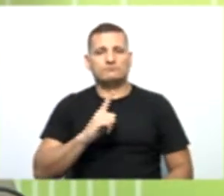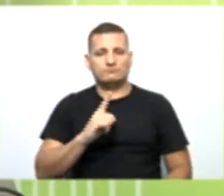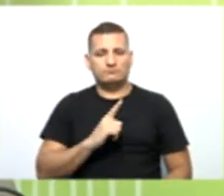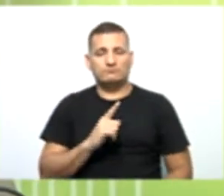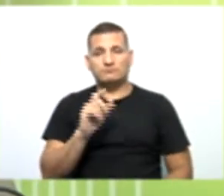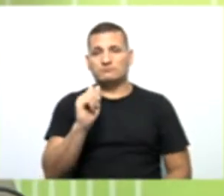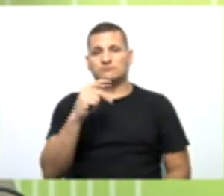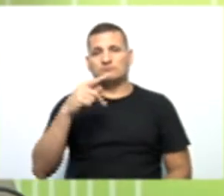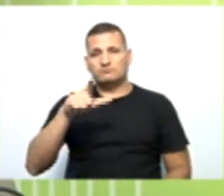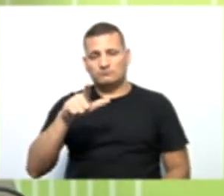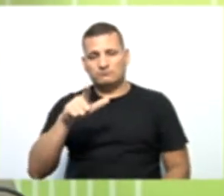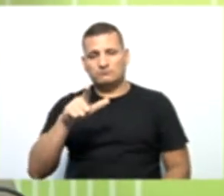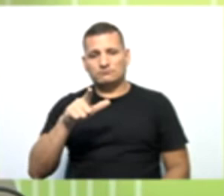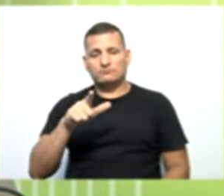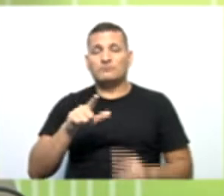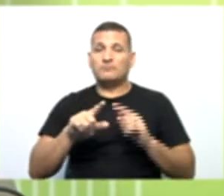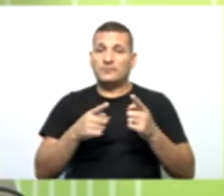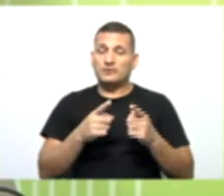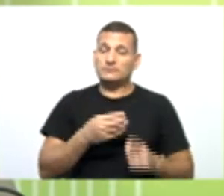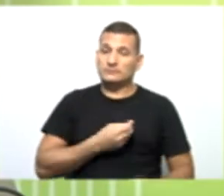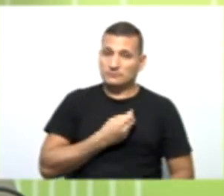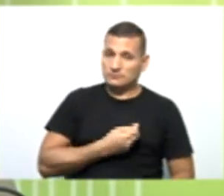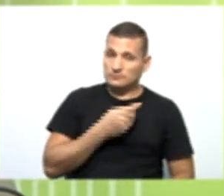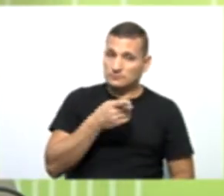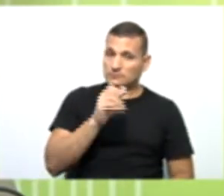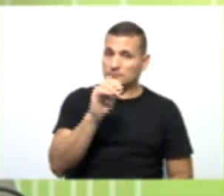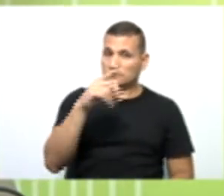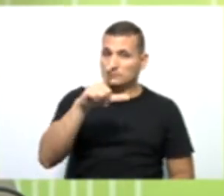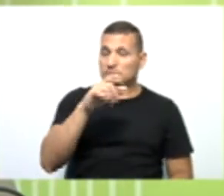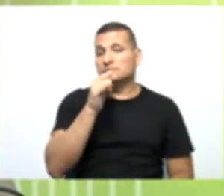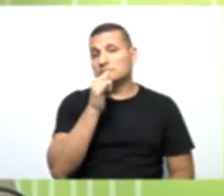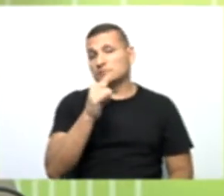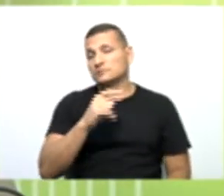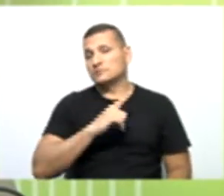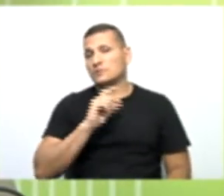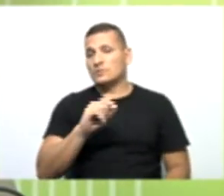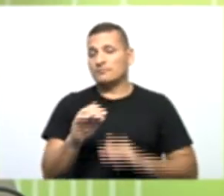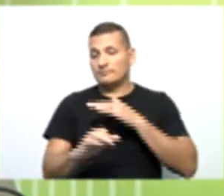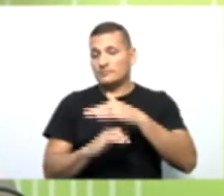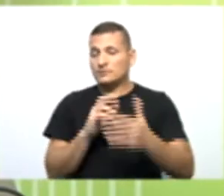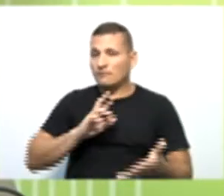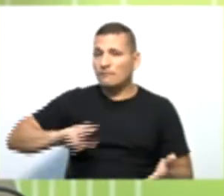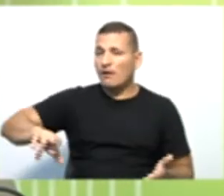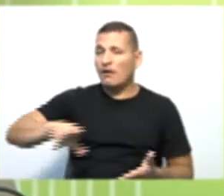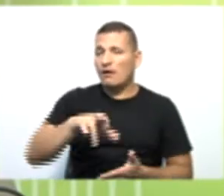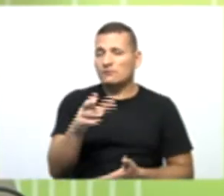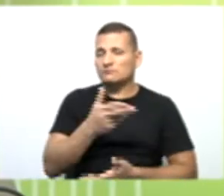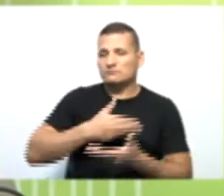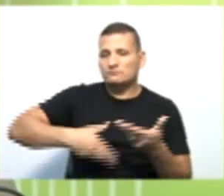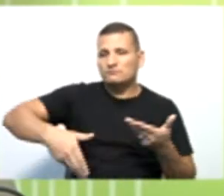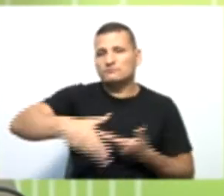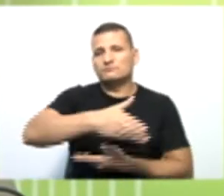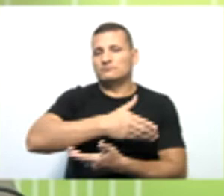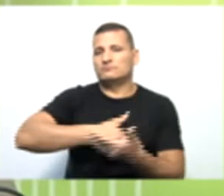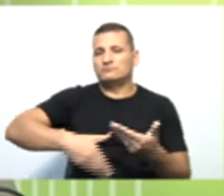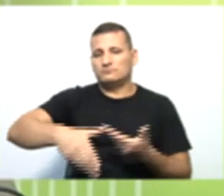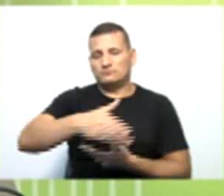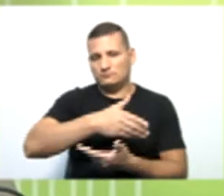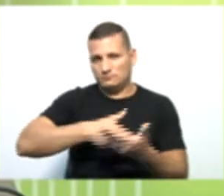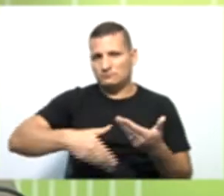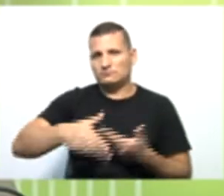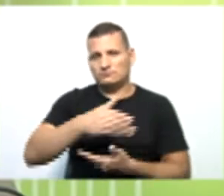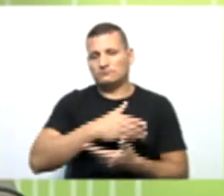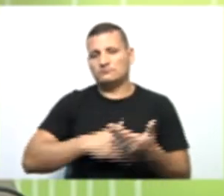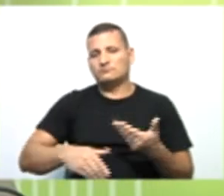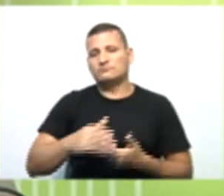essa APL. Só que só existe se tiver um aglomerado de negócios, uma atividade